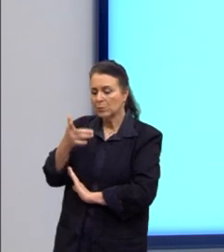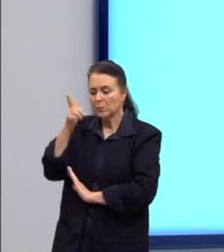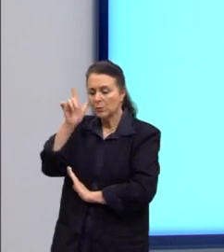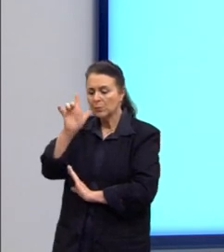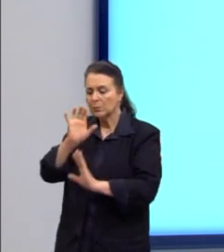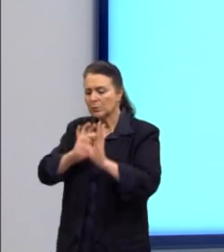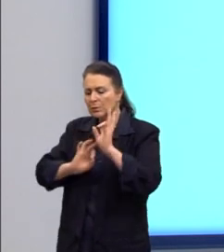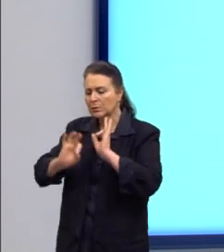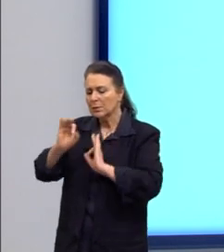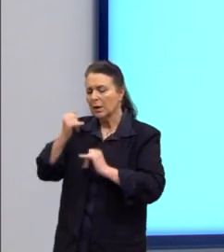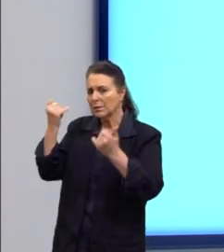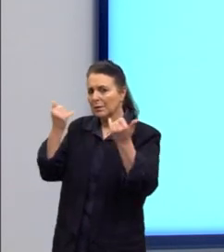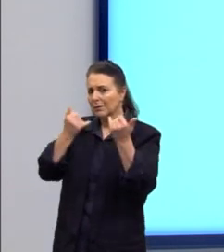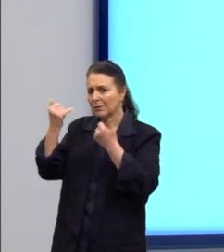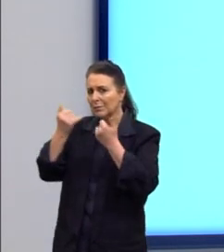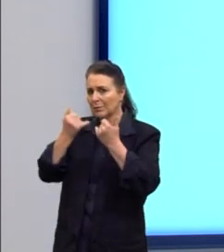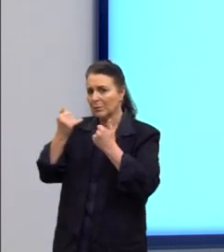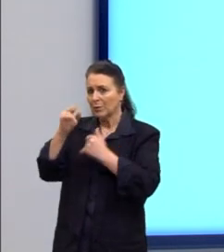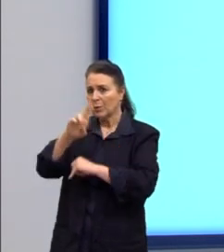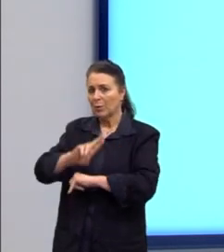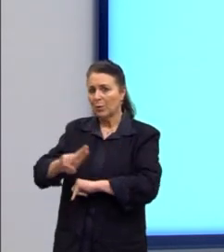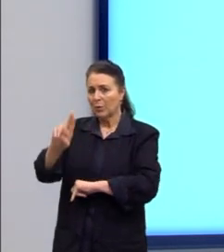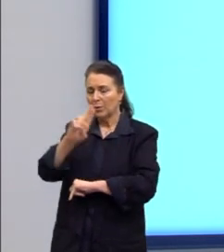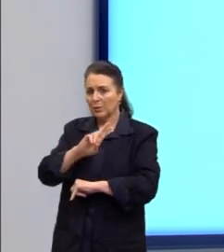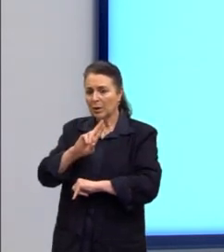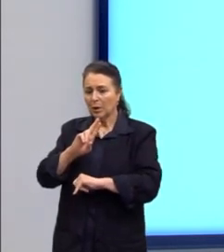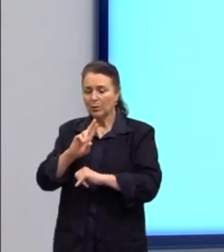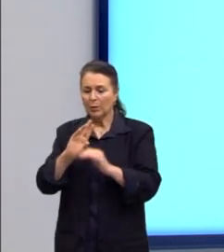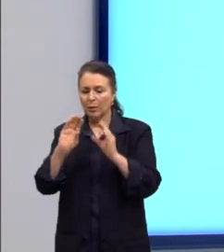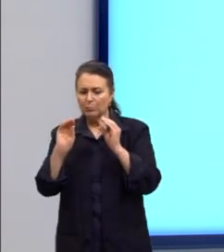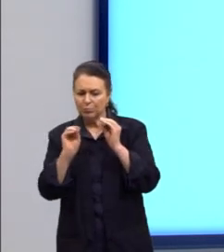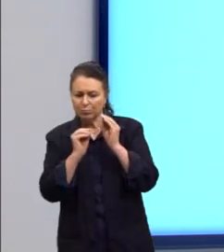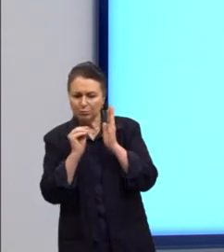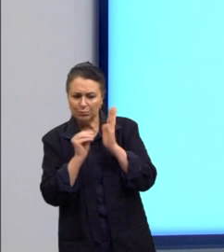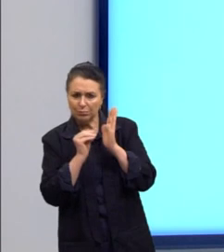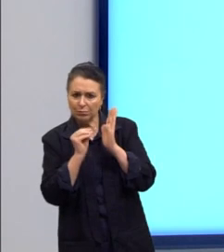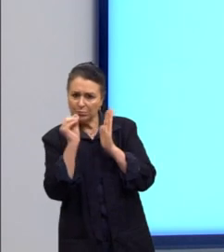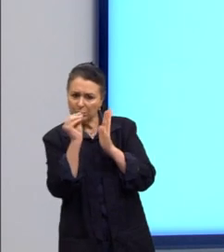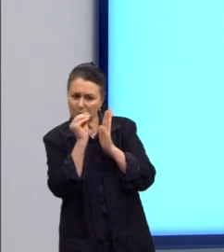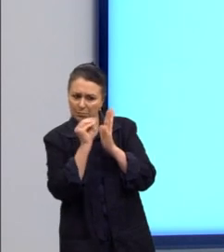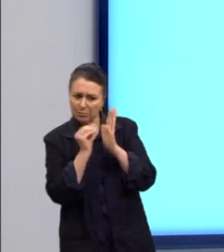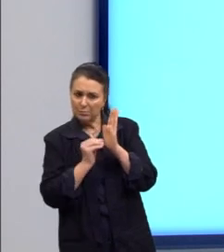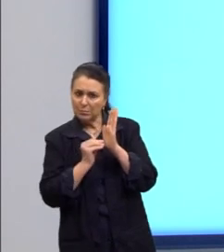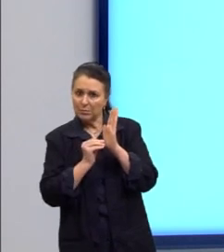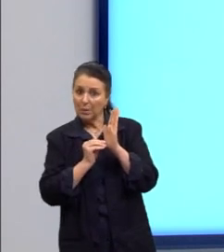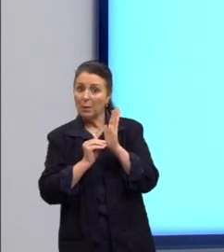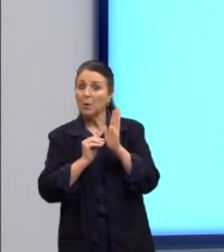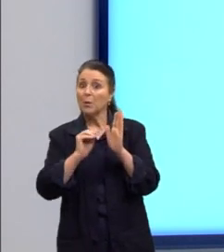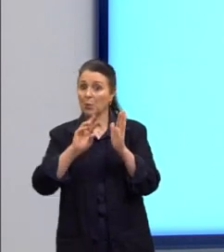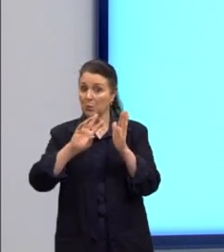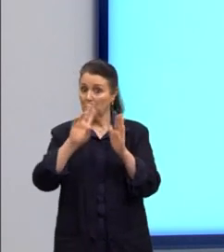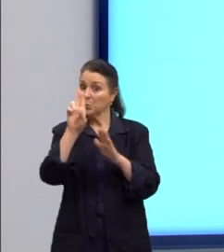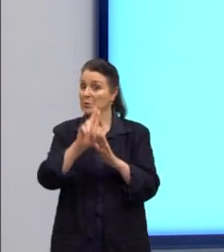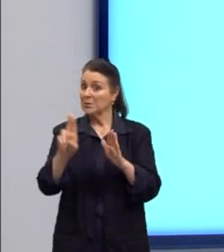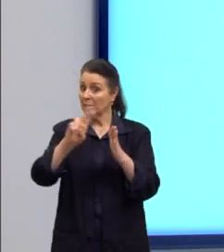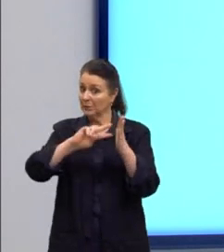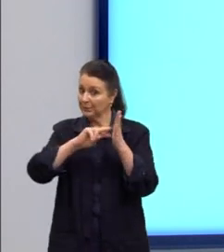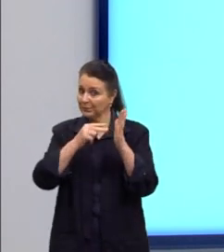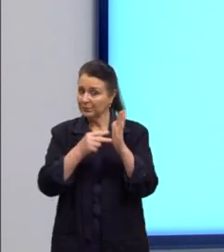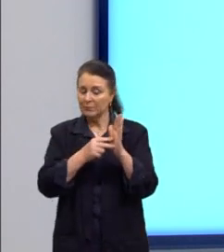organizar a informação de acordo com onde ela se encaixa segundo o seu significado se aquele texto